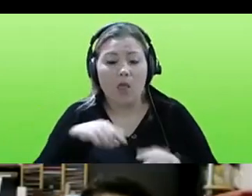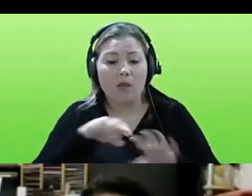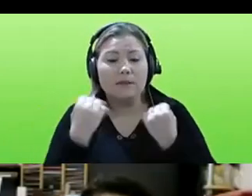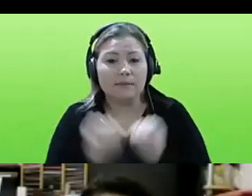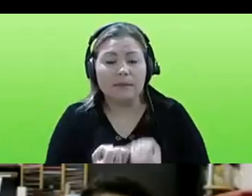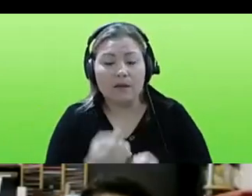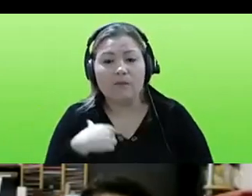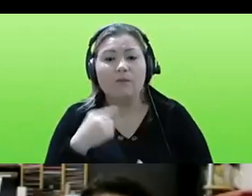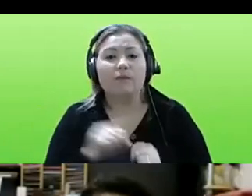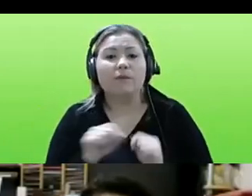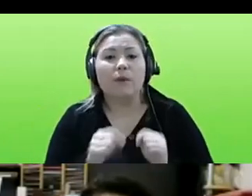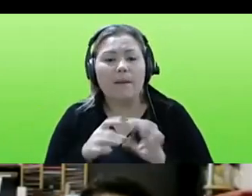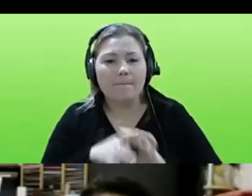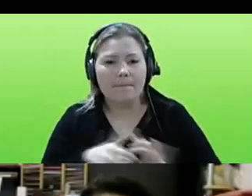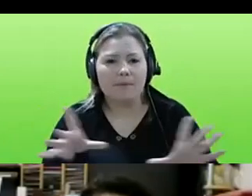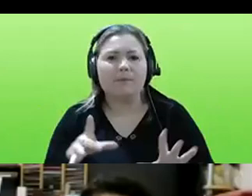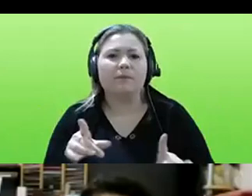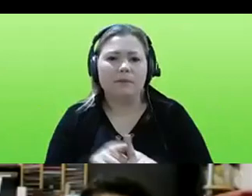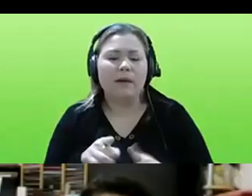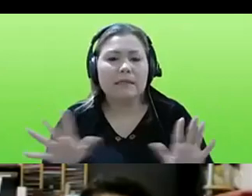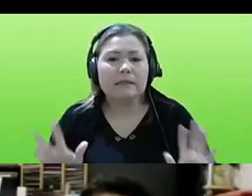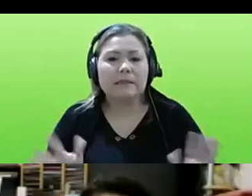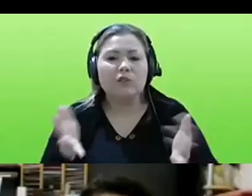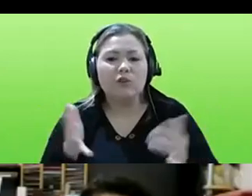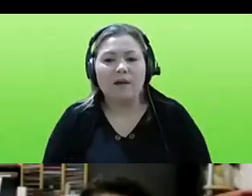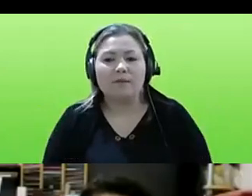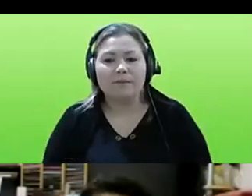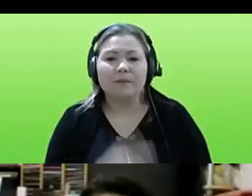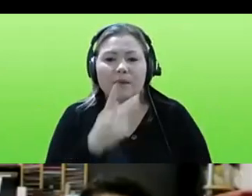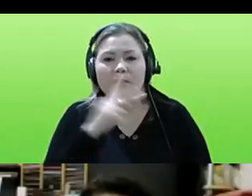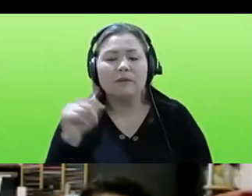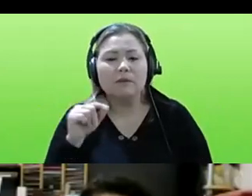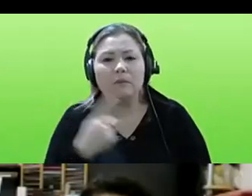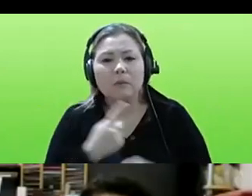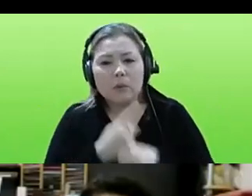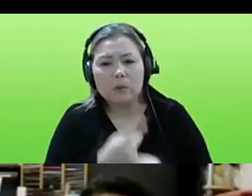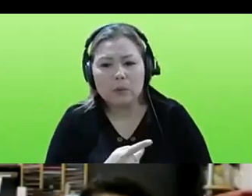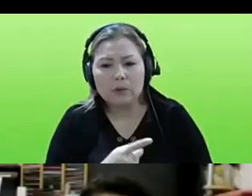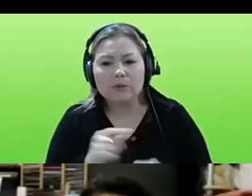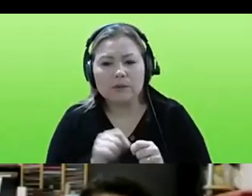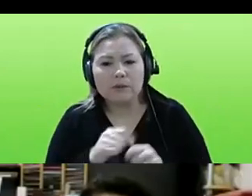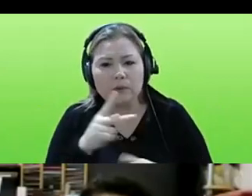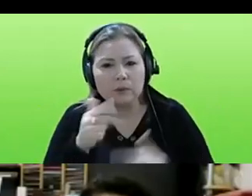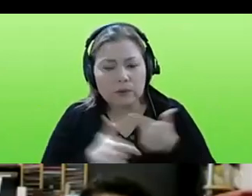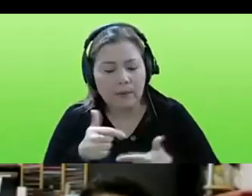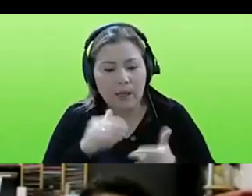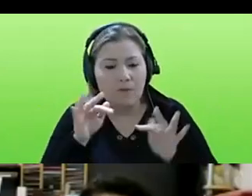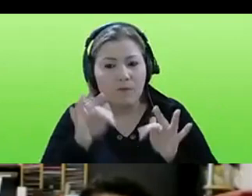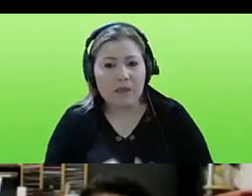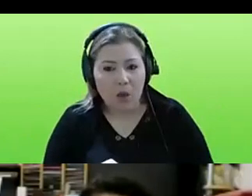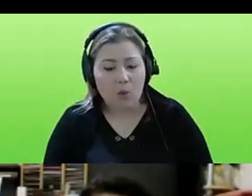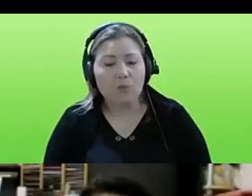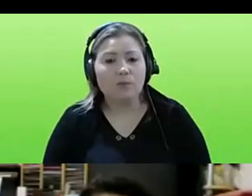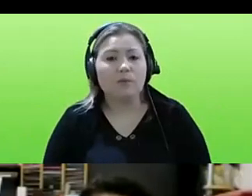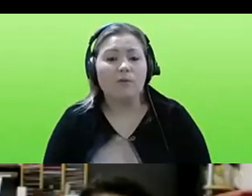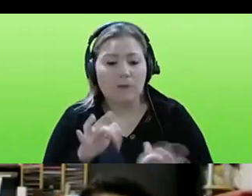vamos permitir, vamos até incentivar que você procure redigir o seu trabalho final, no final do